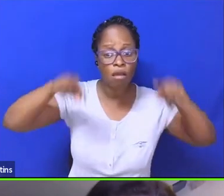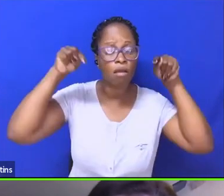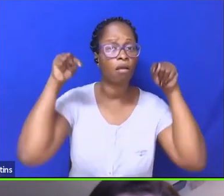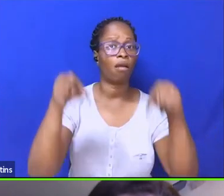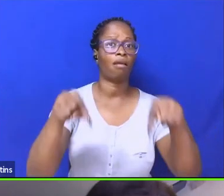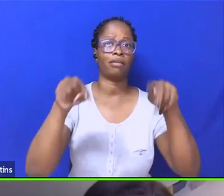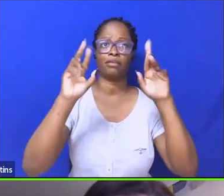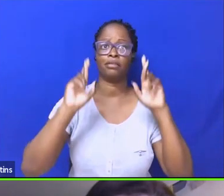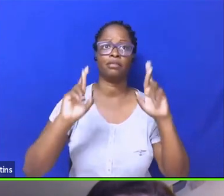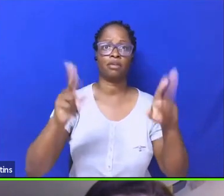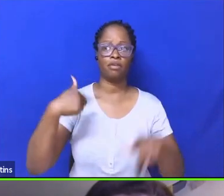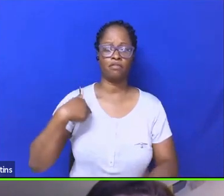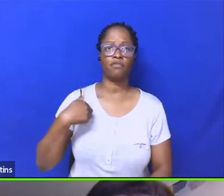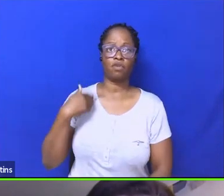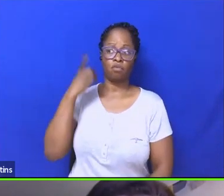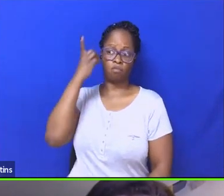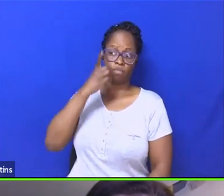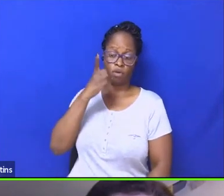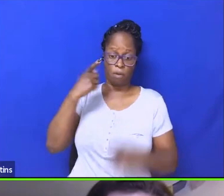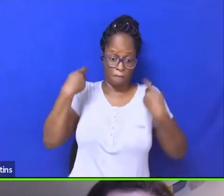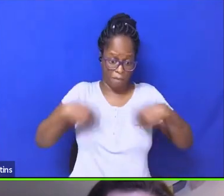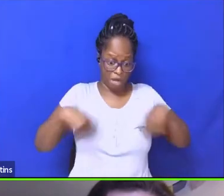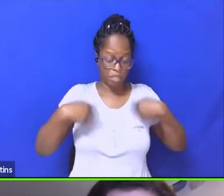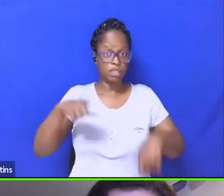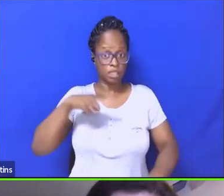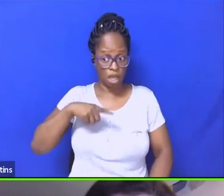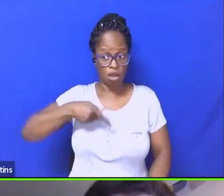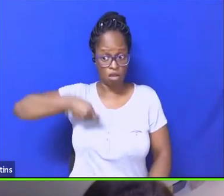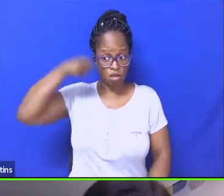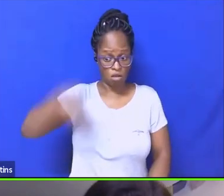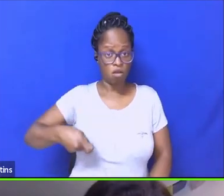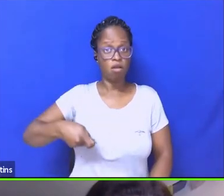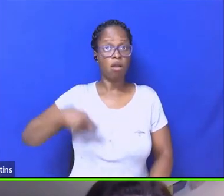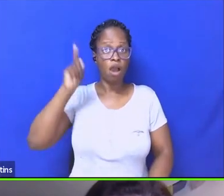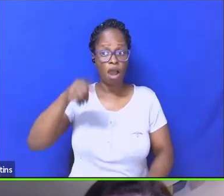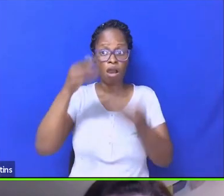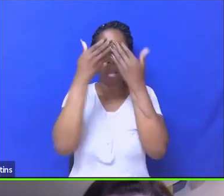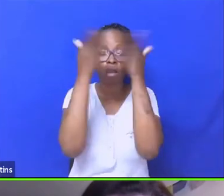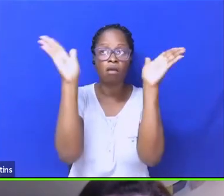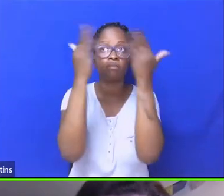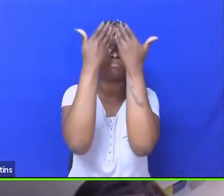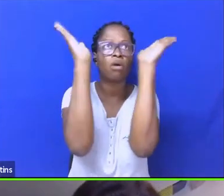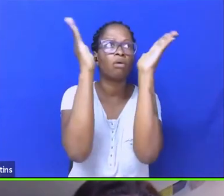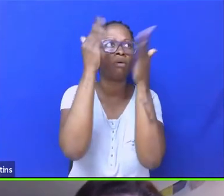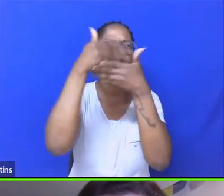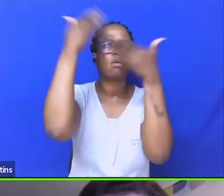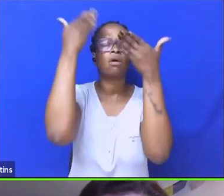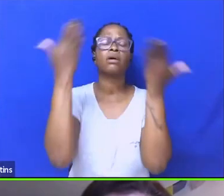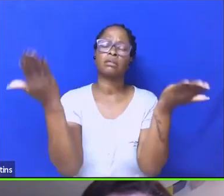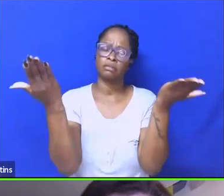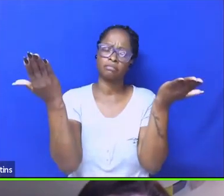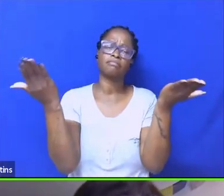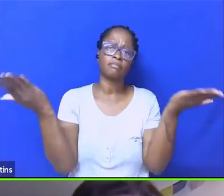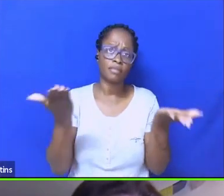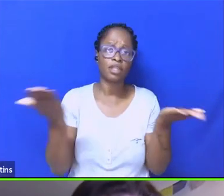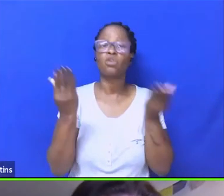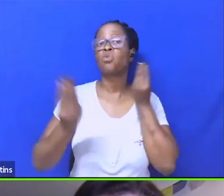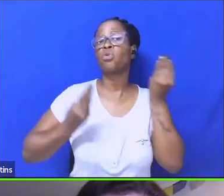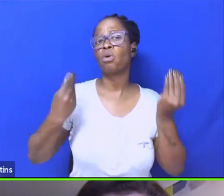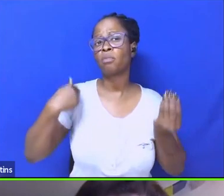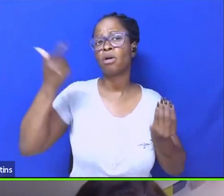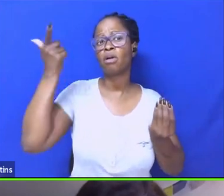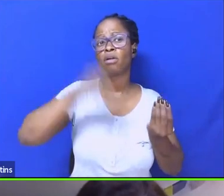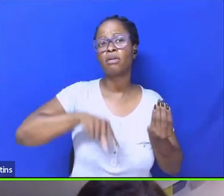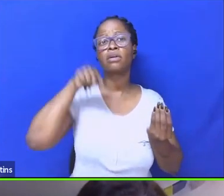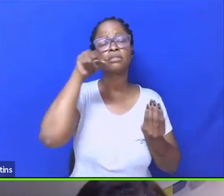dever de abrirnos a esa posibilidade e a maneira de abrirnos a esa posibilidade é salir de la torre de marfil onde